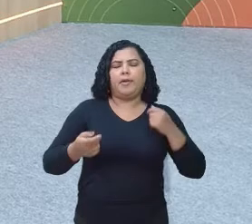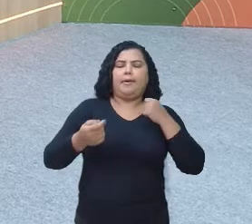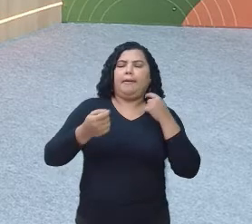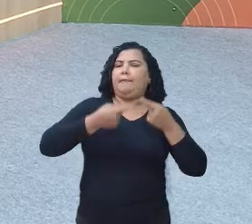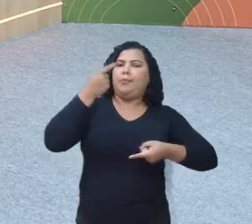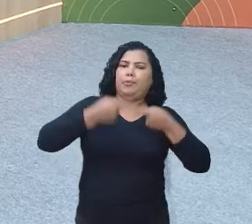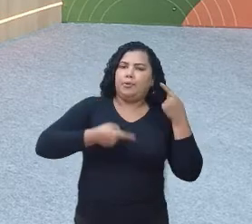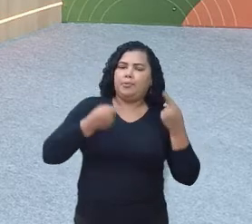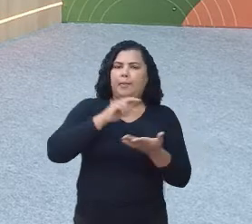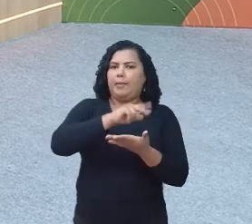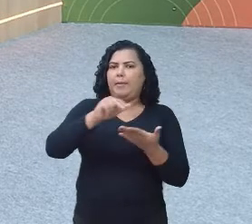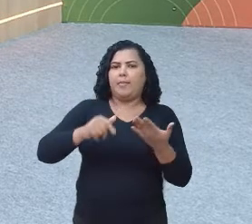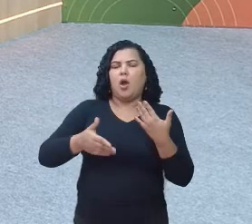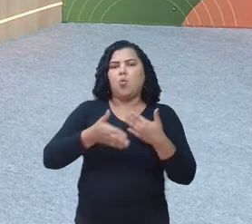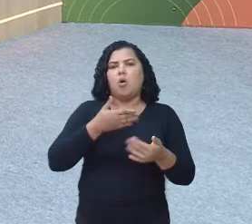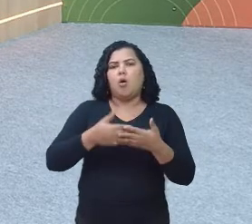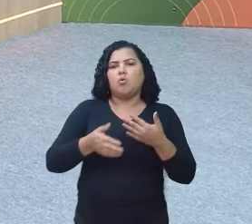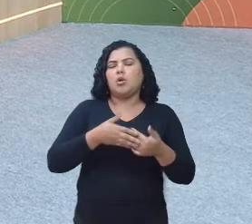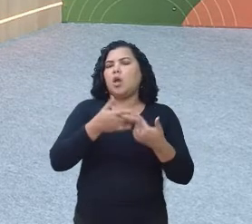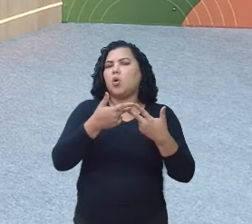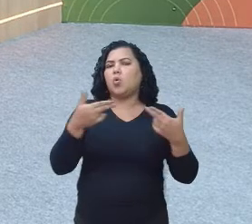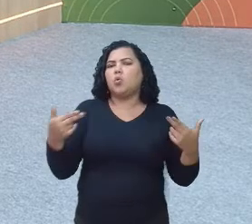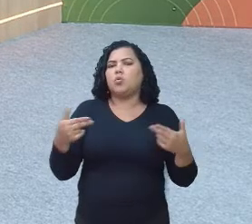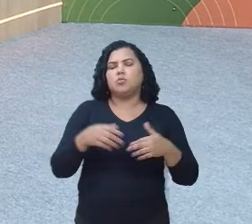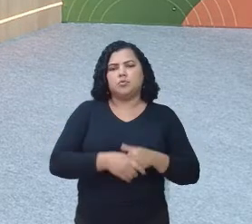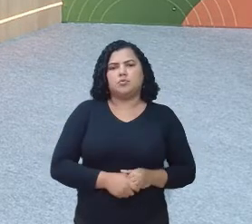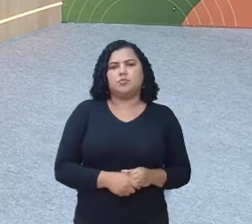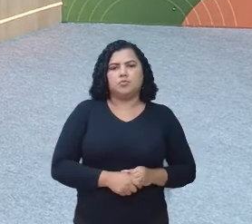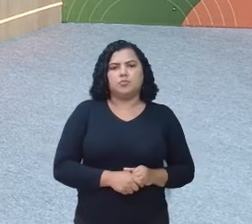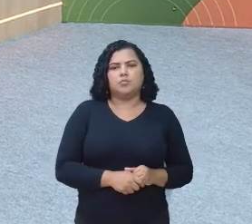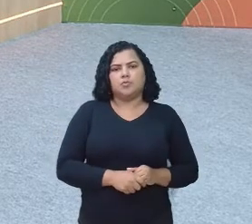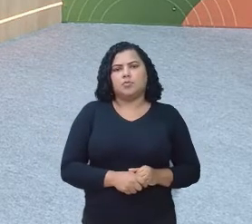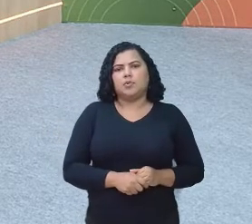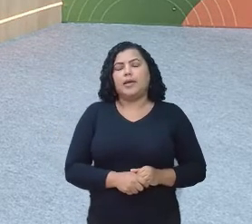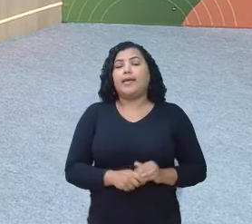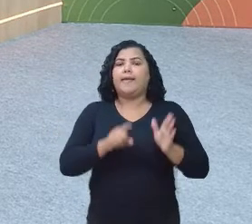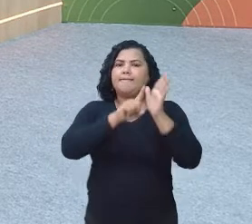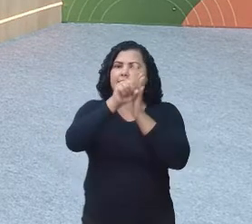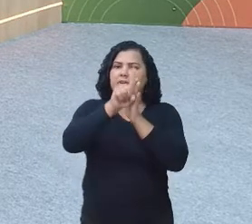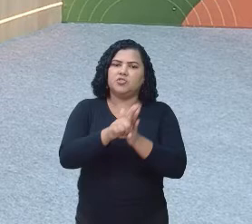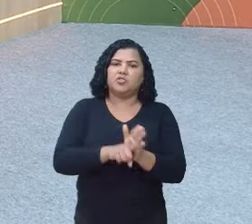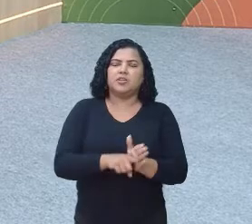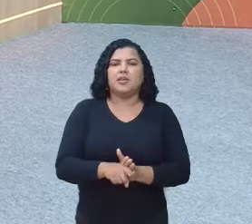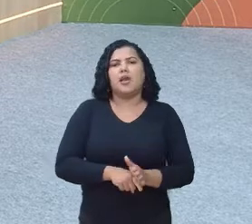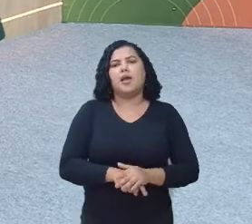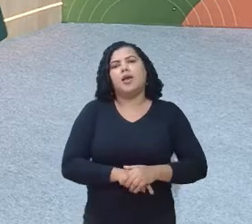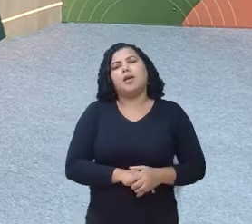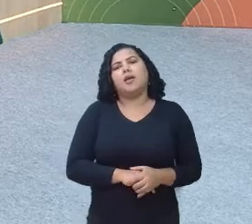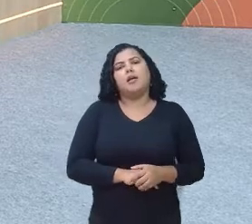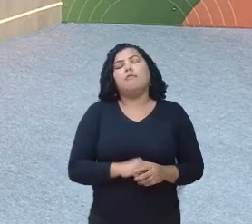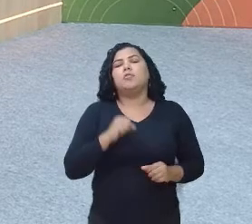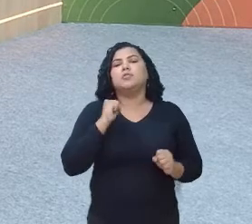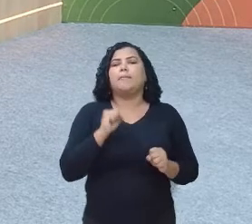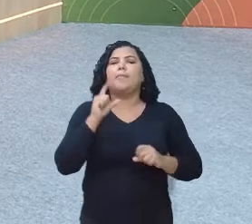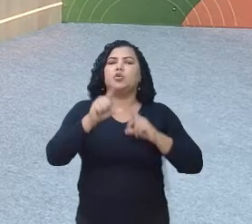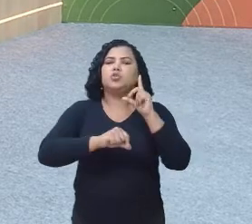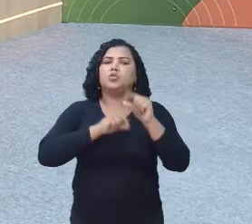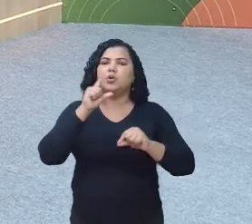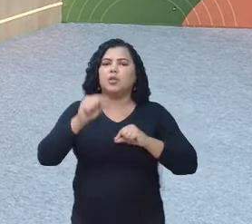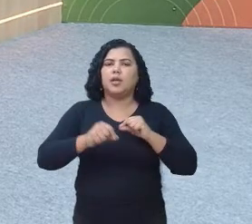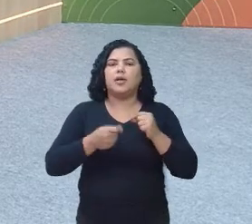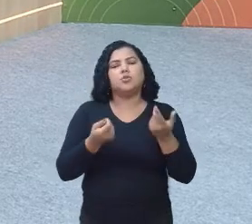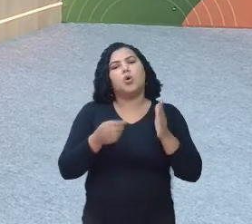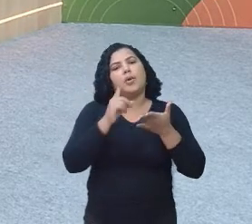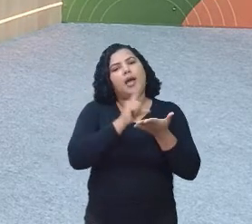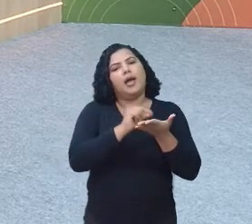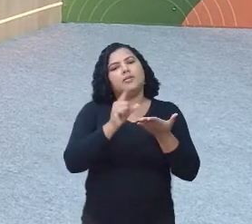políticas. Então, qualquer coisa que lhe apeteça, como jornalista, investigar, você pode escolher para escrever sobre um artigo de opinião,